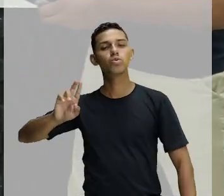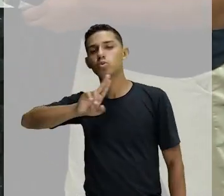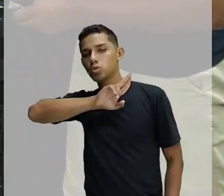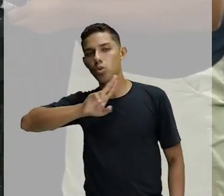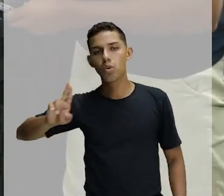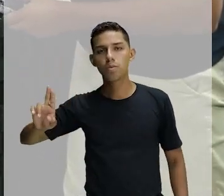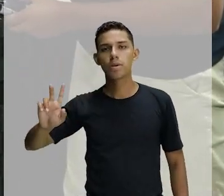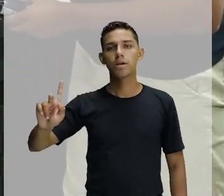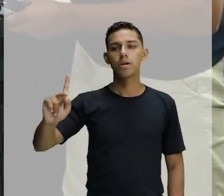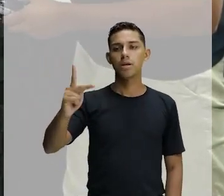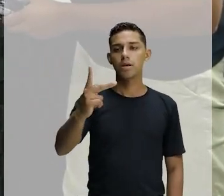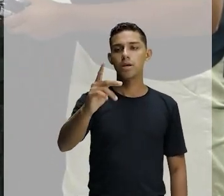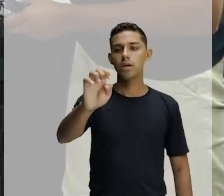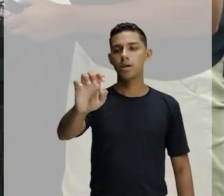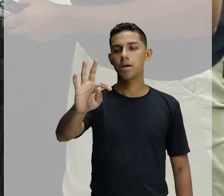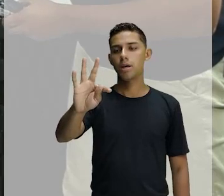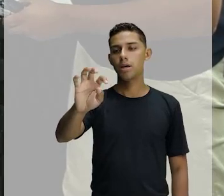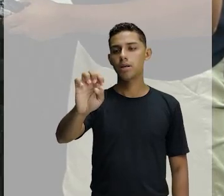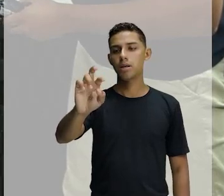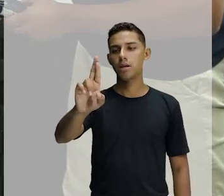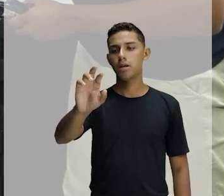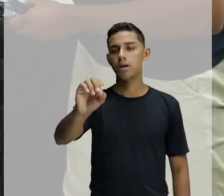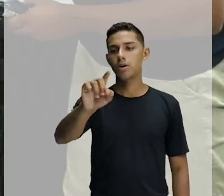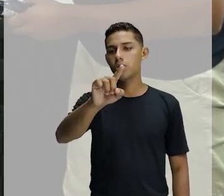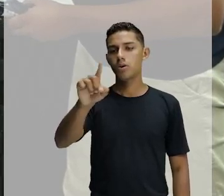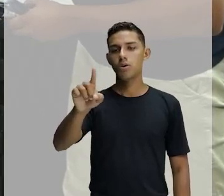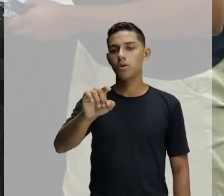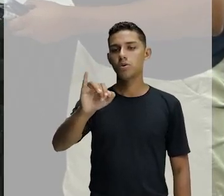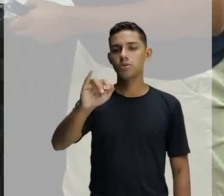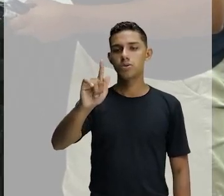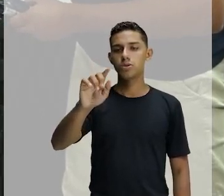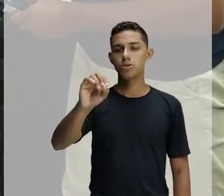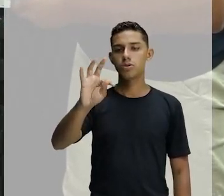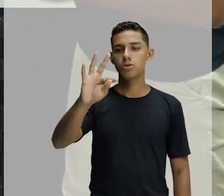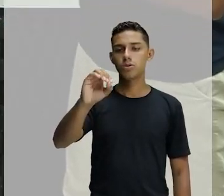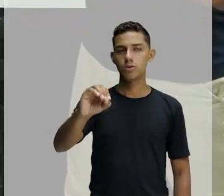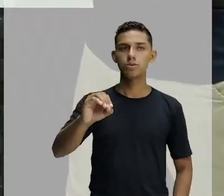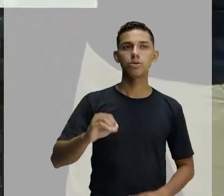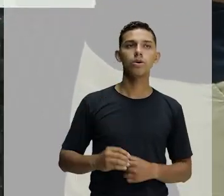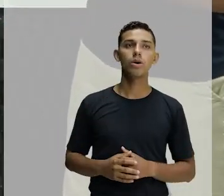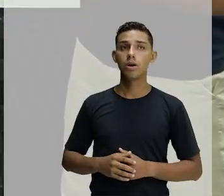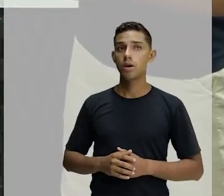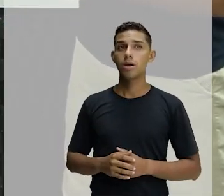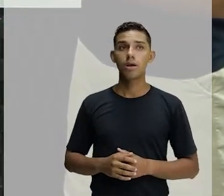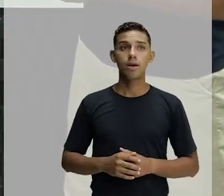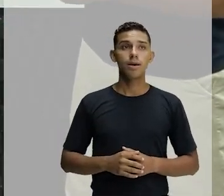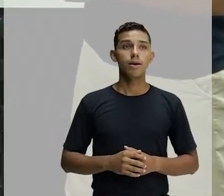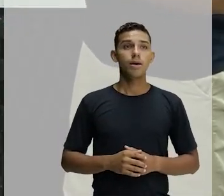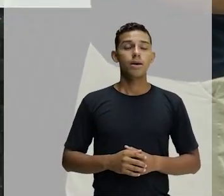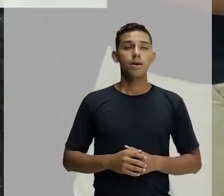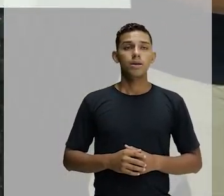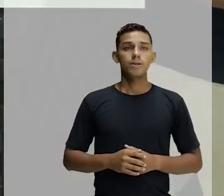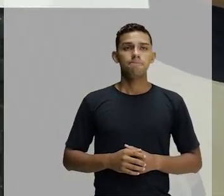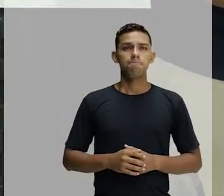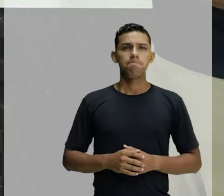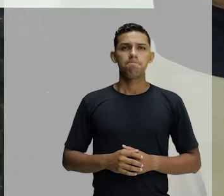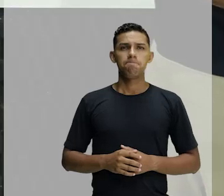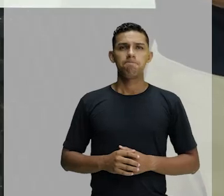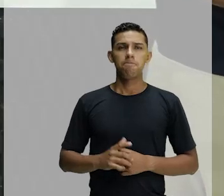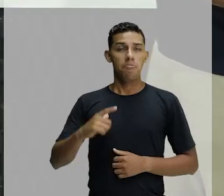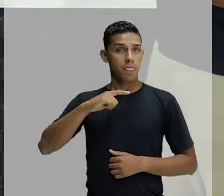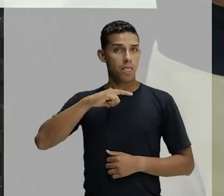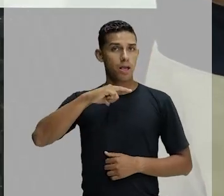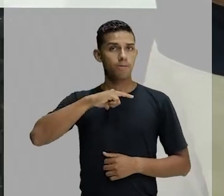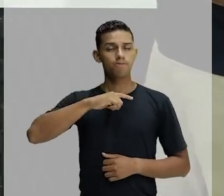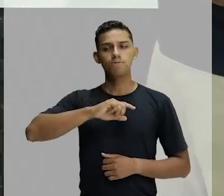quê? Porque esse indivíduo aqui ele só produz gametas que carregam alelo B, certo? E esse indivíduo aqui